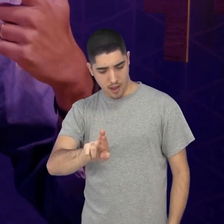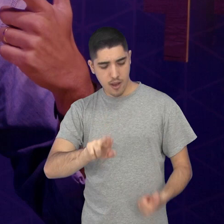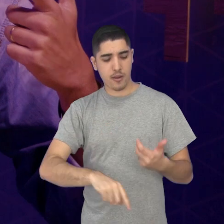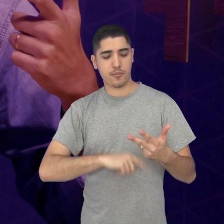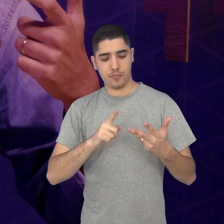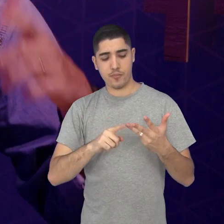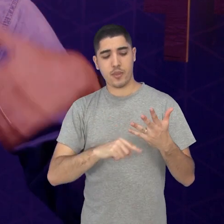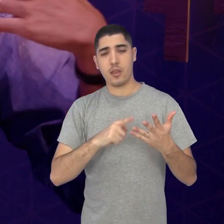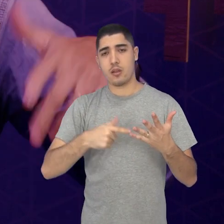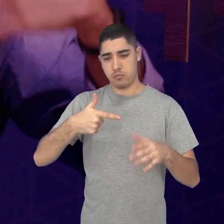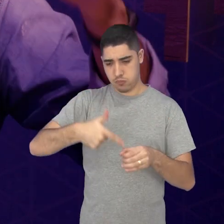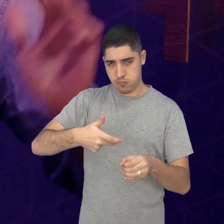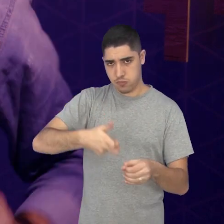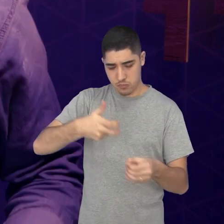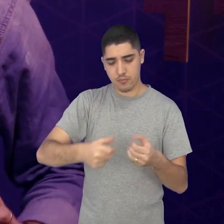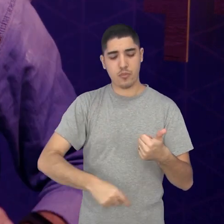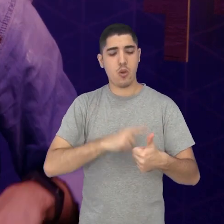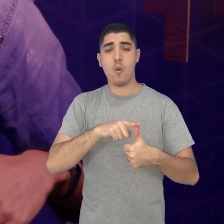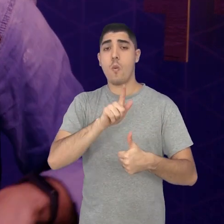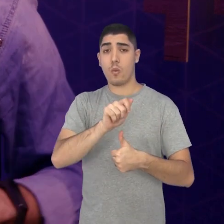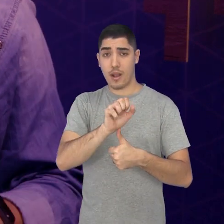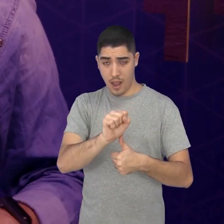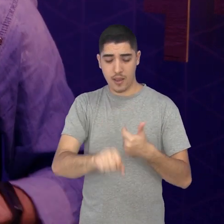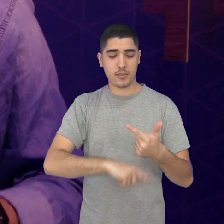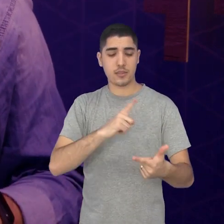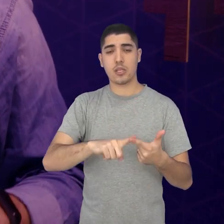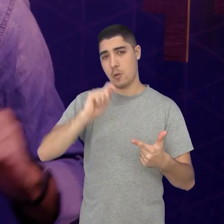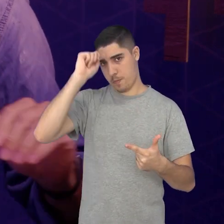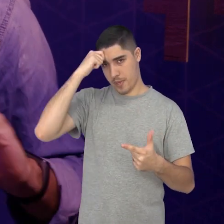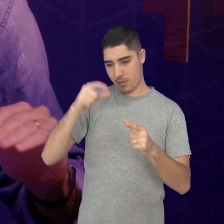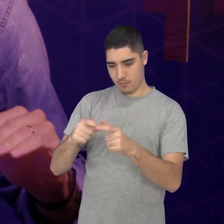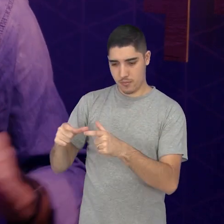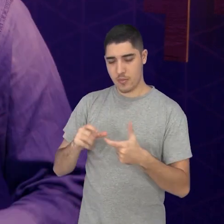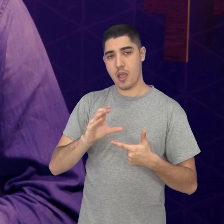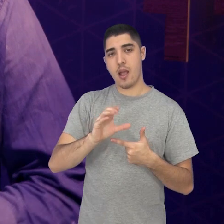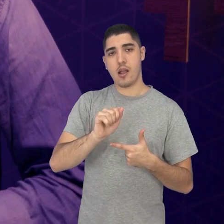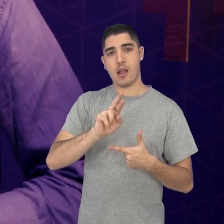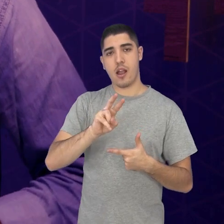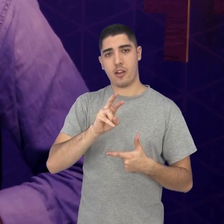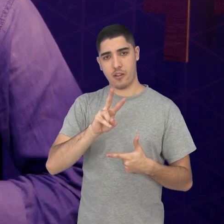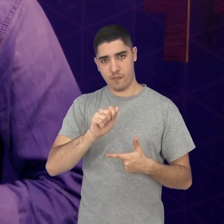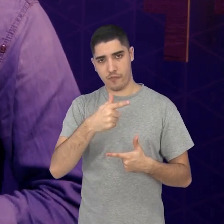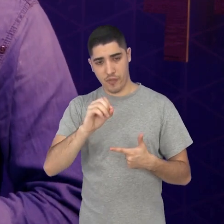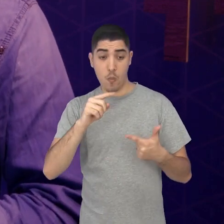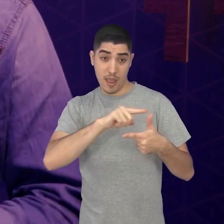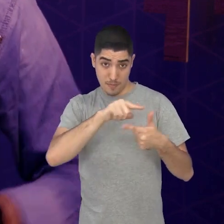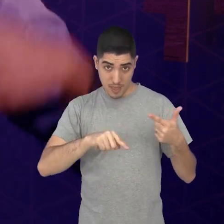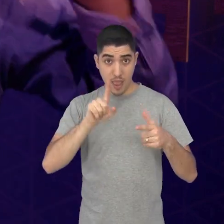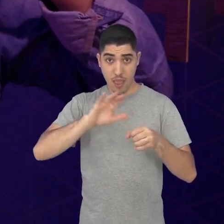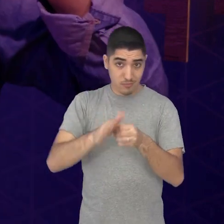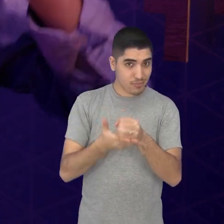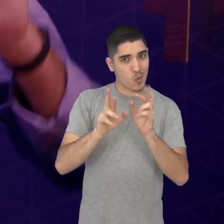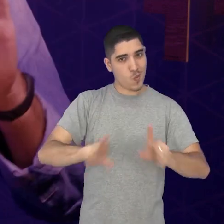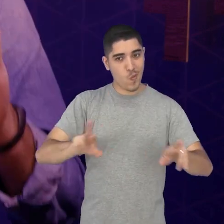tem o petróleo, o gás e o carvão, que não são, né, fora nuclear, não são tão renováveis assim.